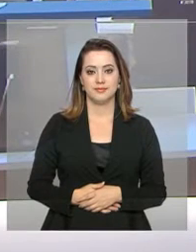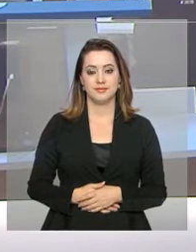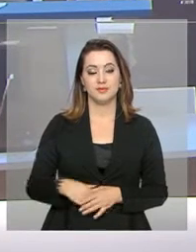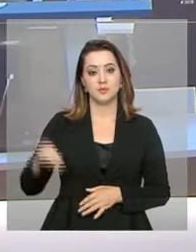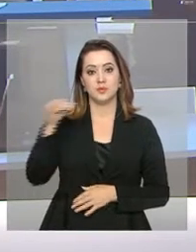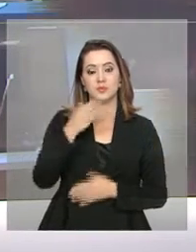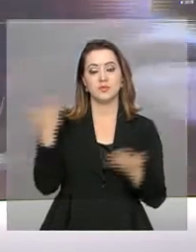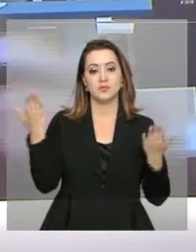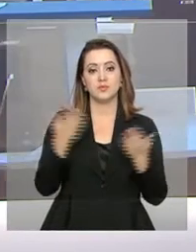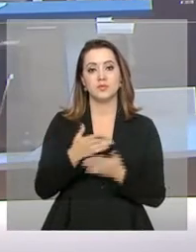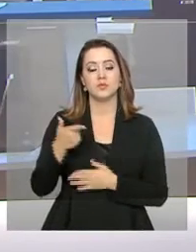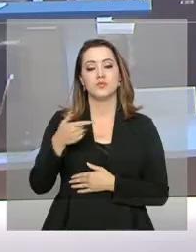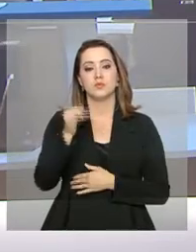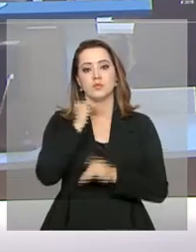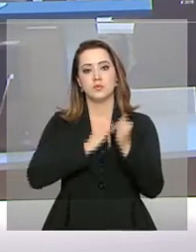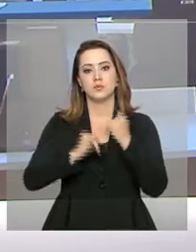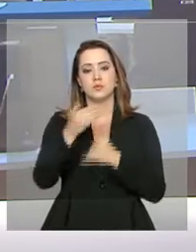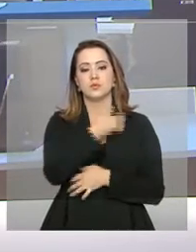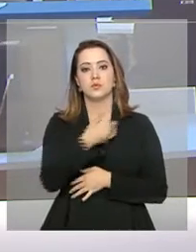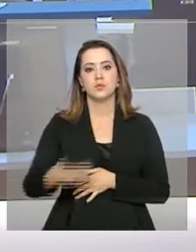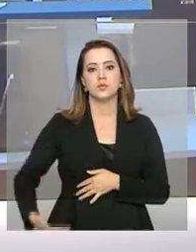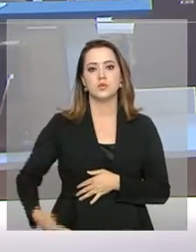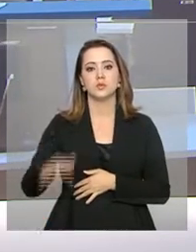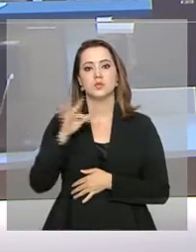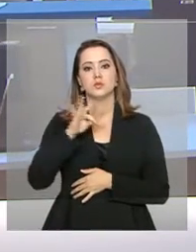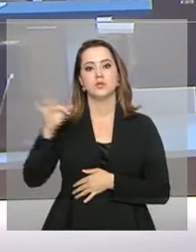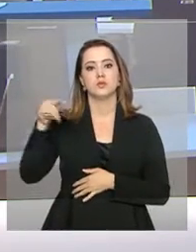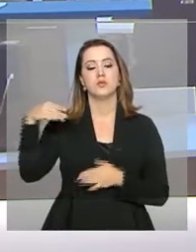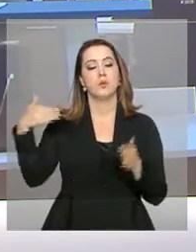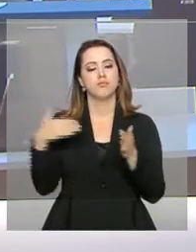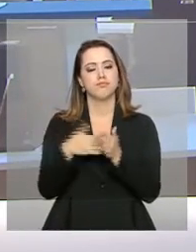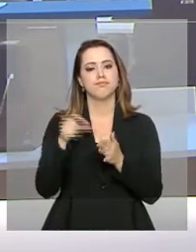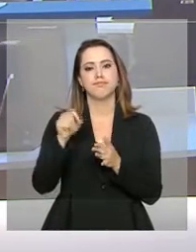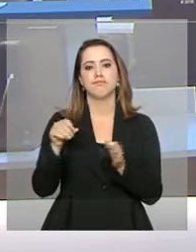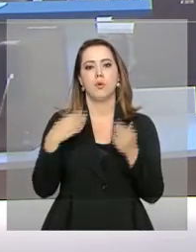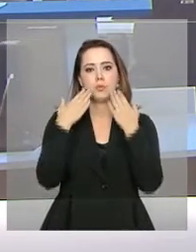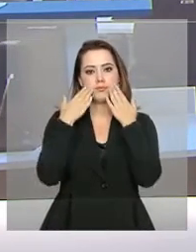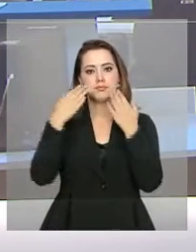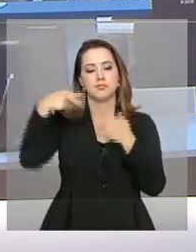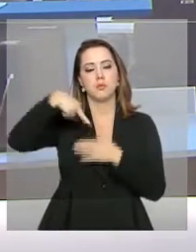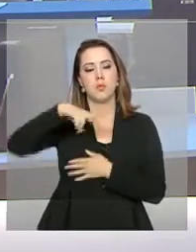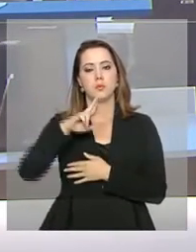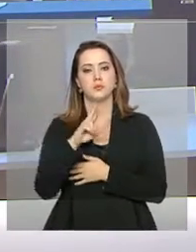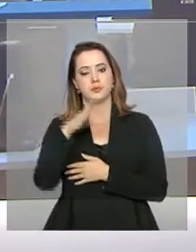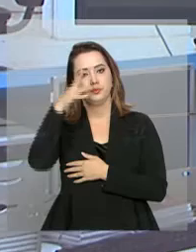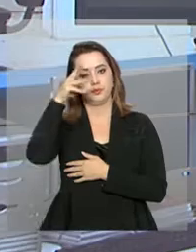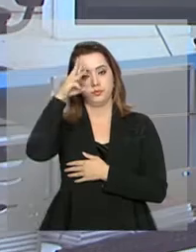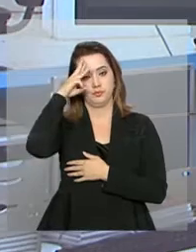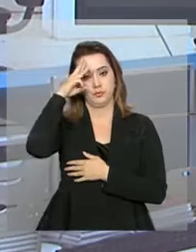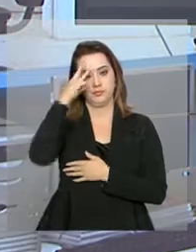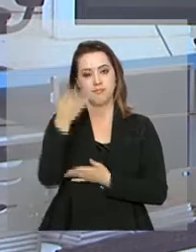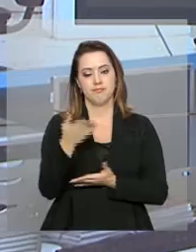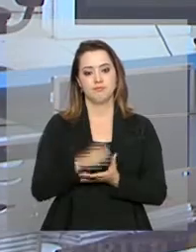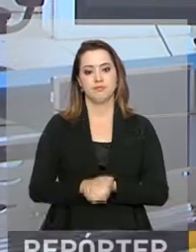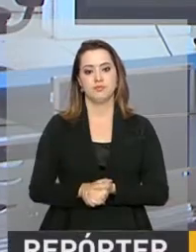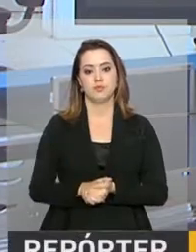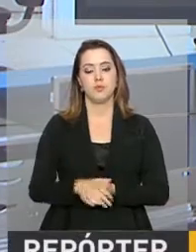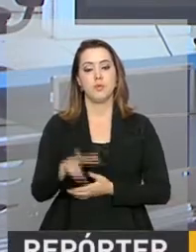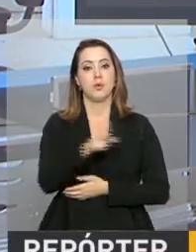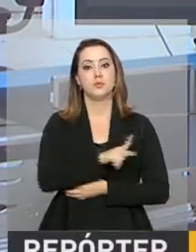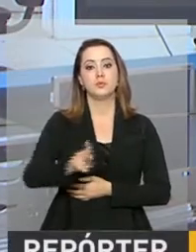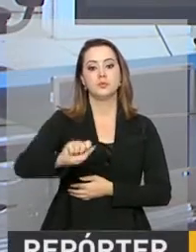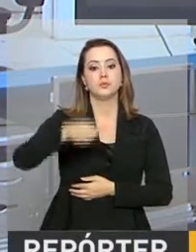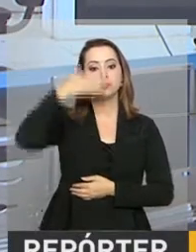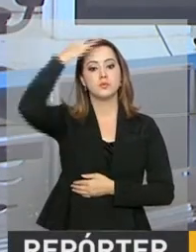Olá, estamos de volta com as notícias do governo federal nesta que é a última edição do Repórter NBR desta terça-feira. O presidente Michel